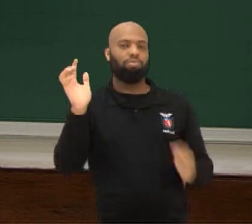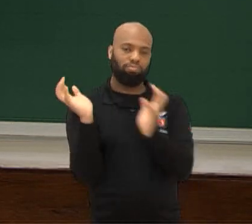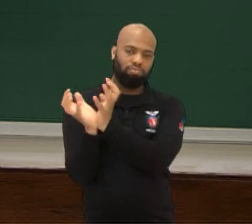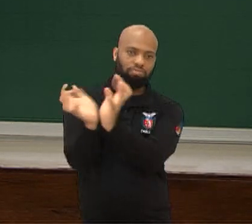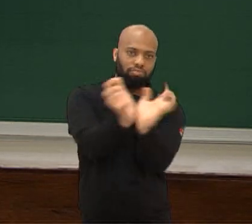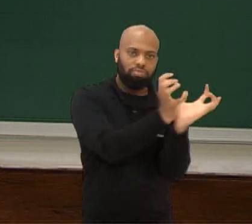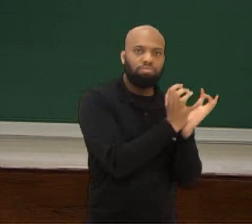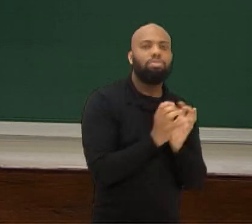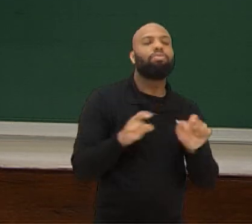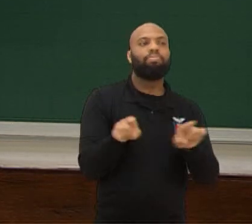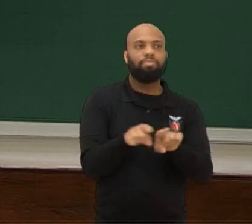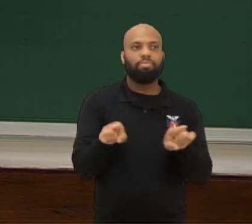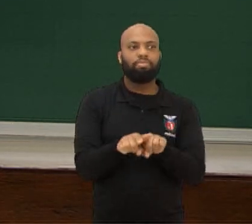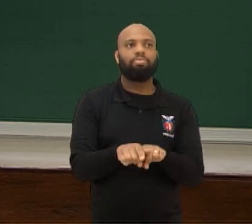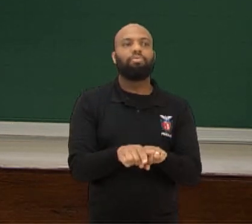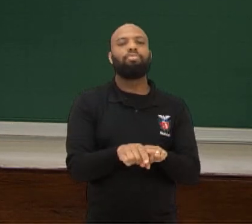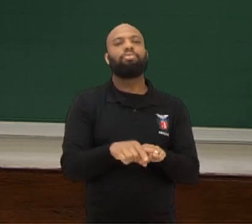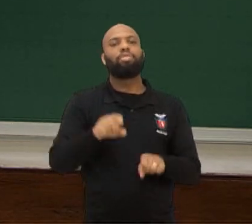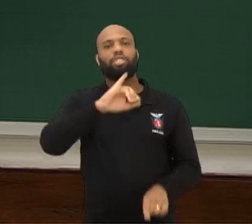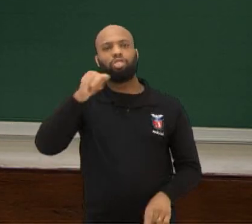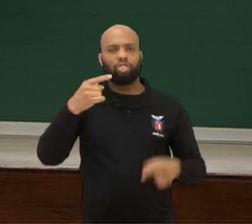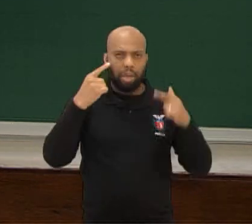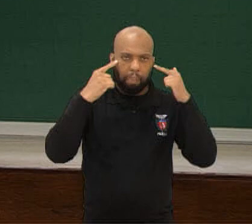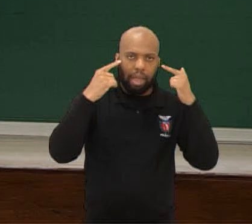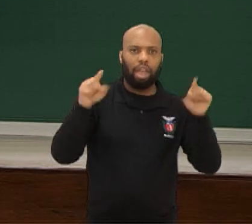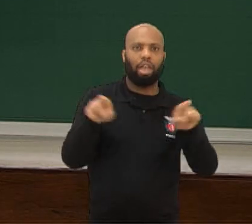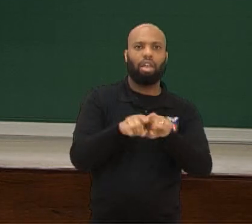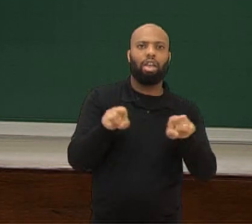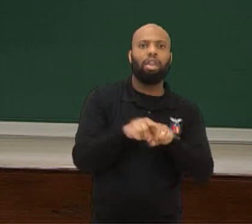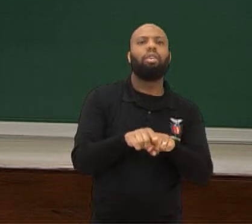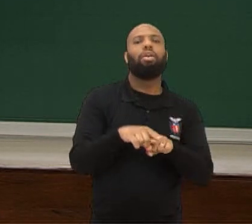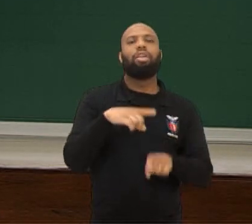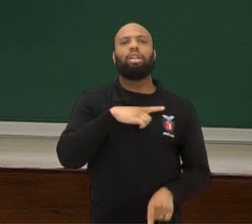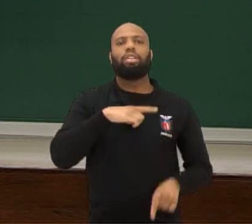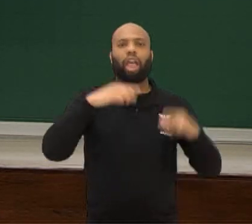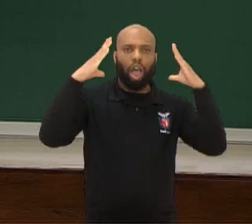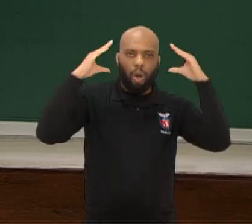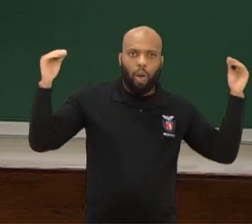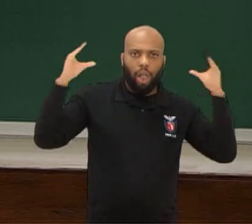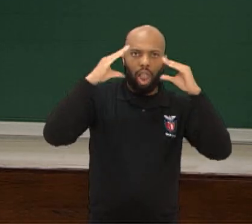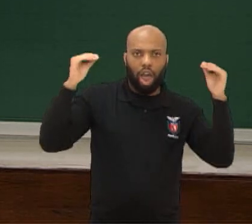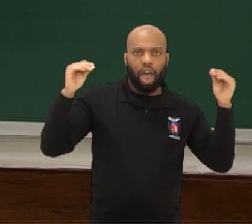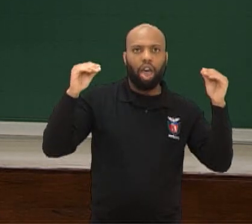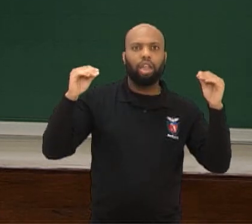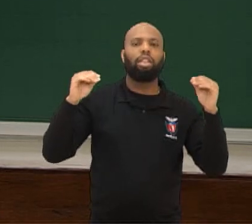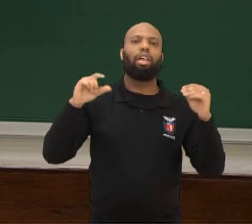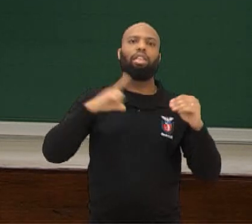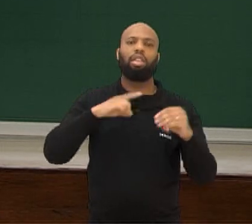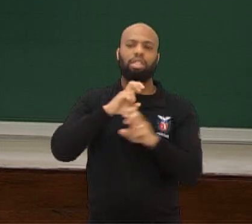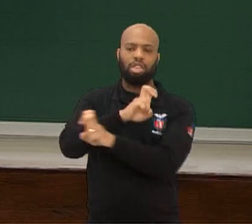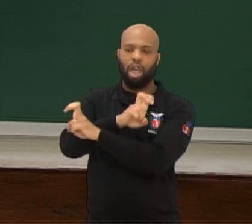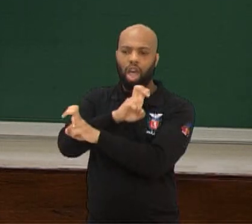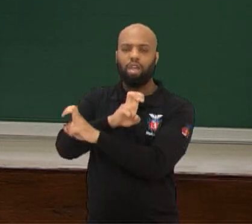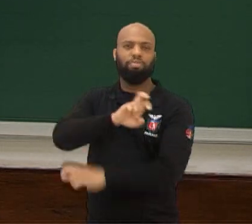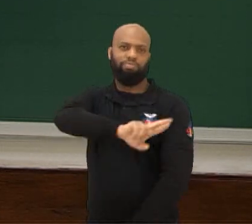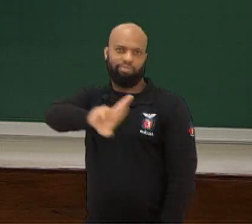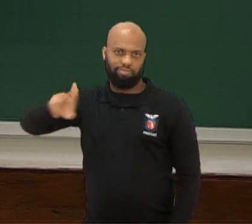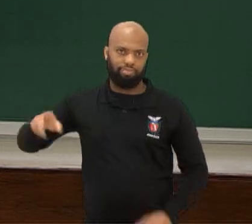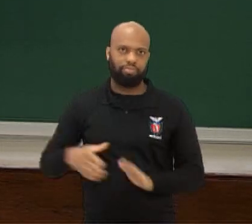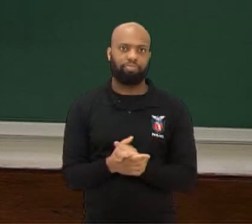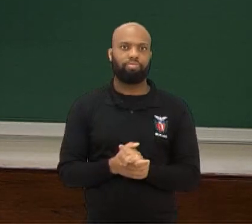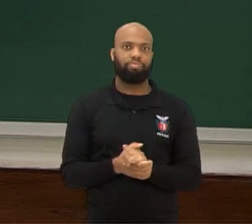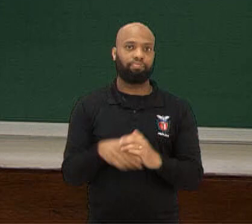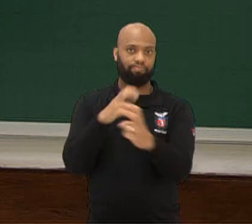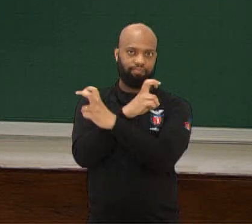gente relacionou ali, como japoneses, holandeses, austríacos, etc., né? E o Rio Grande do Sul teve